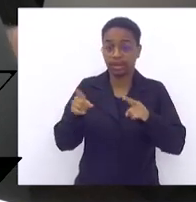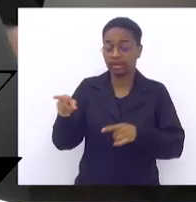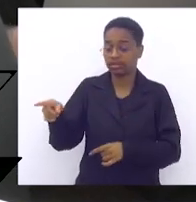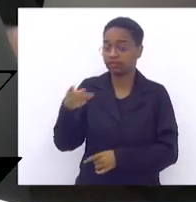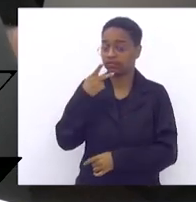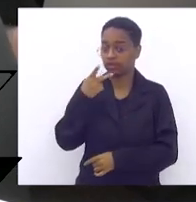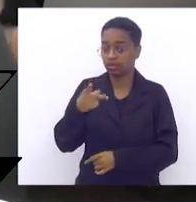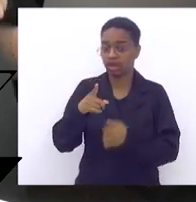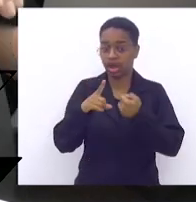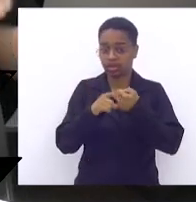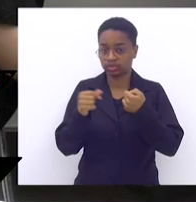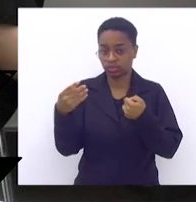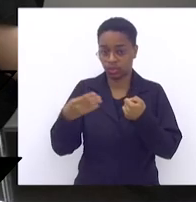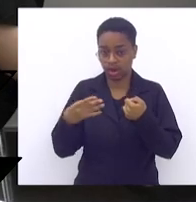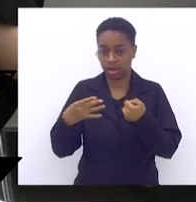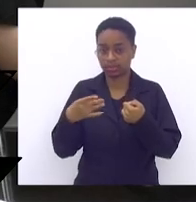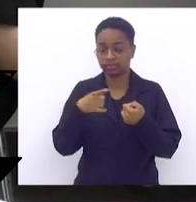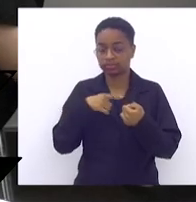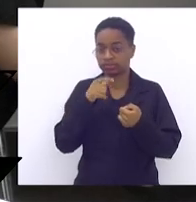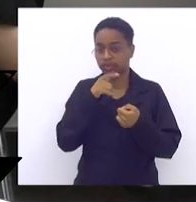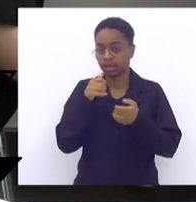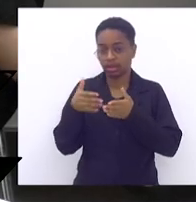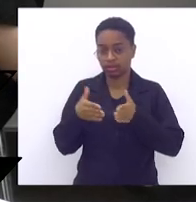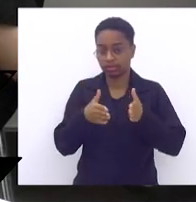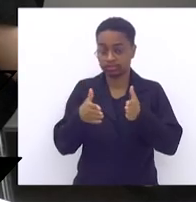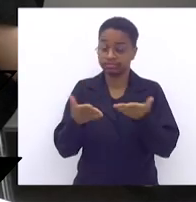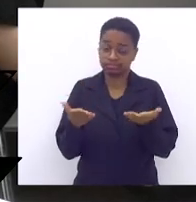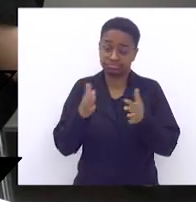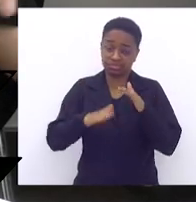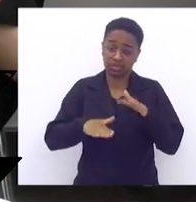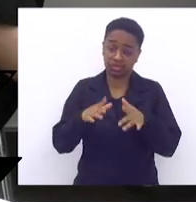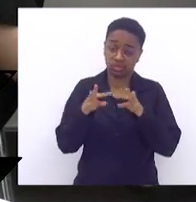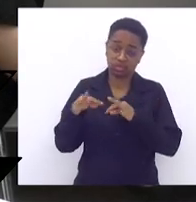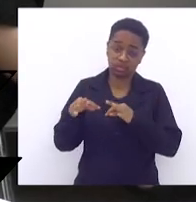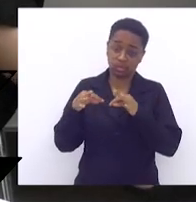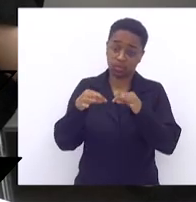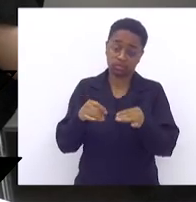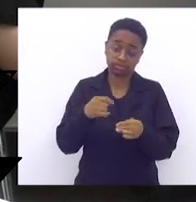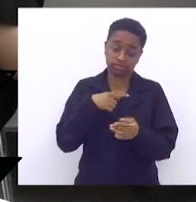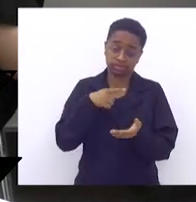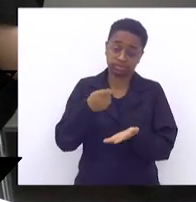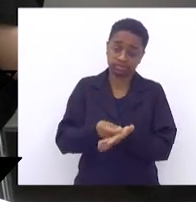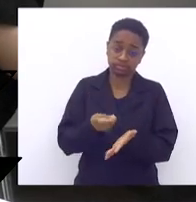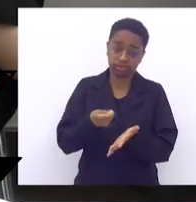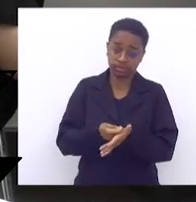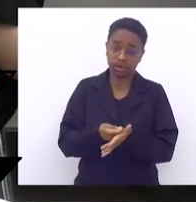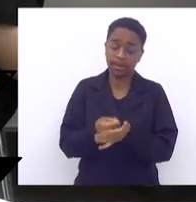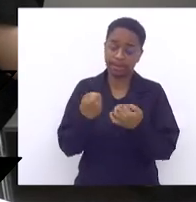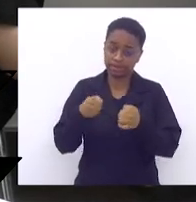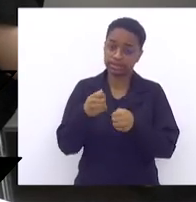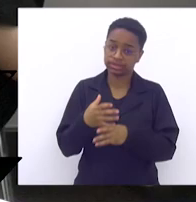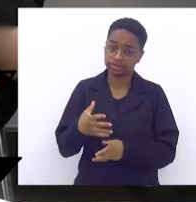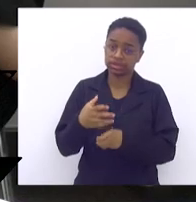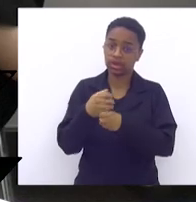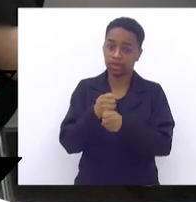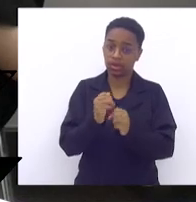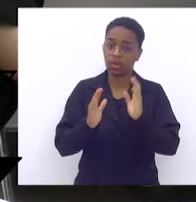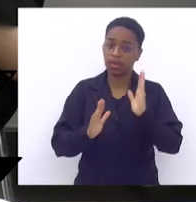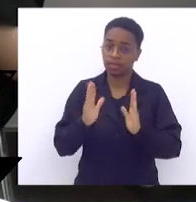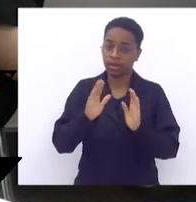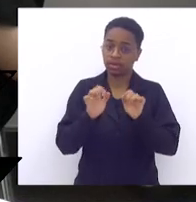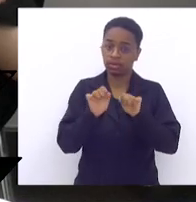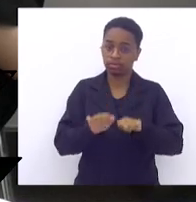no artigo 4º, possivelmente todos eles, obrigatoriamente deveriam ser calculados suas faixas